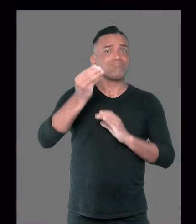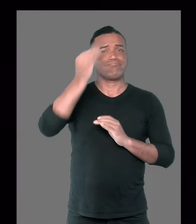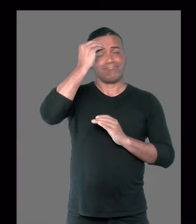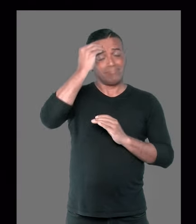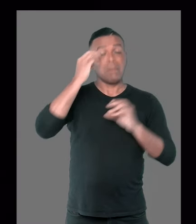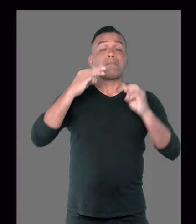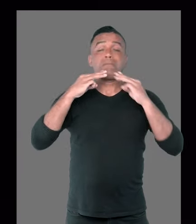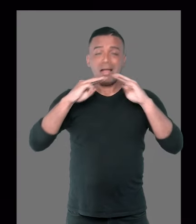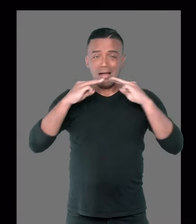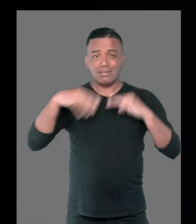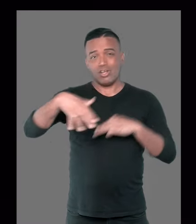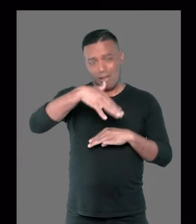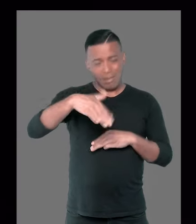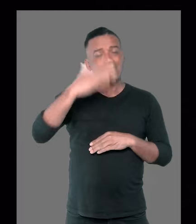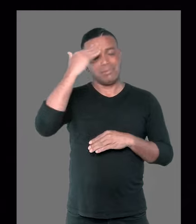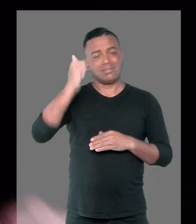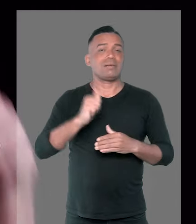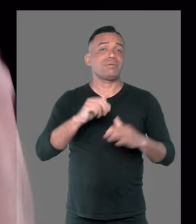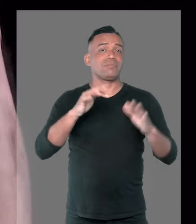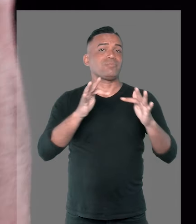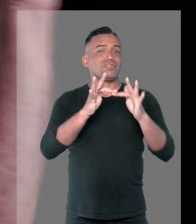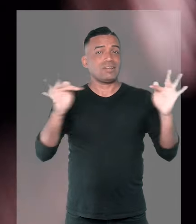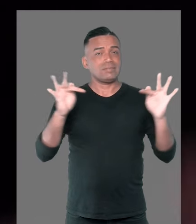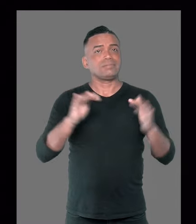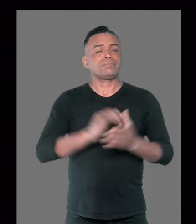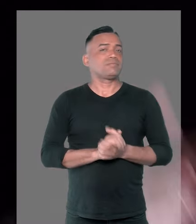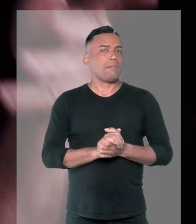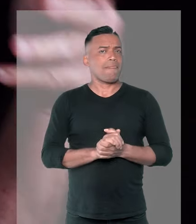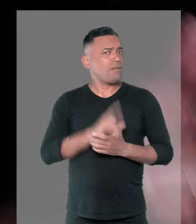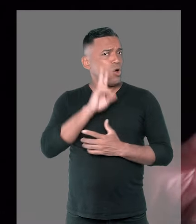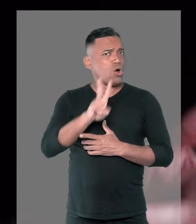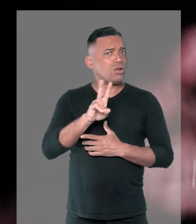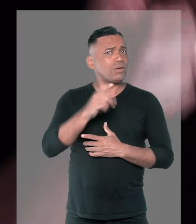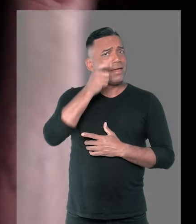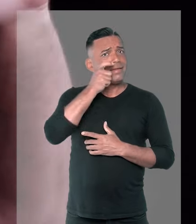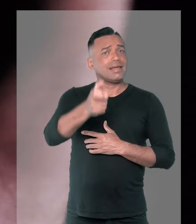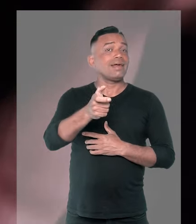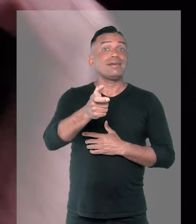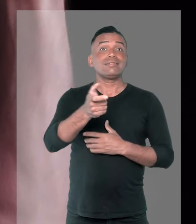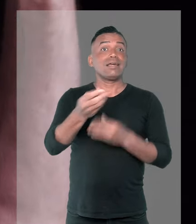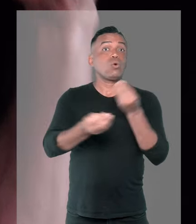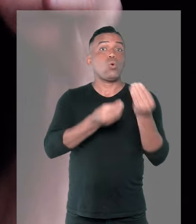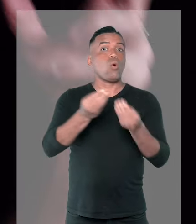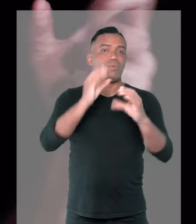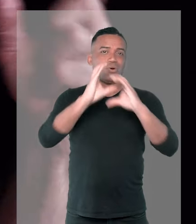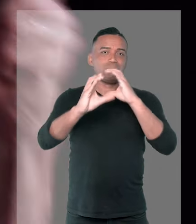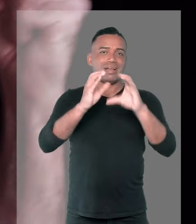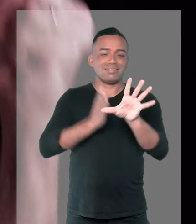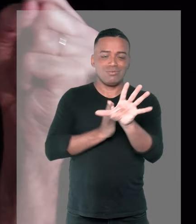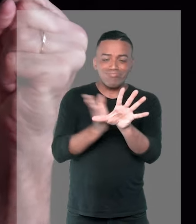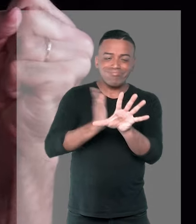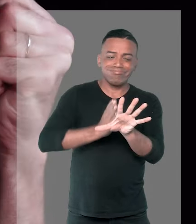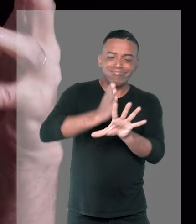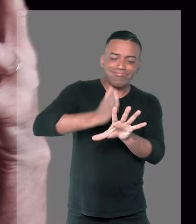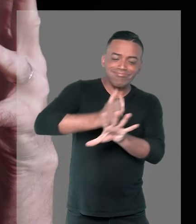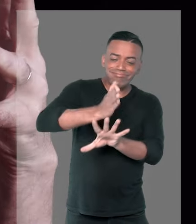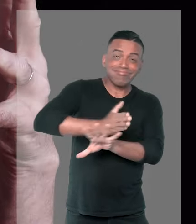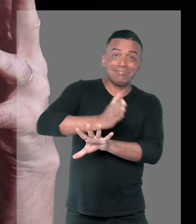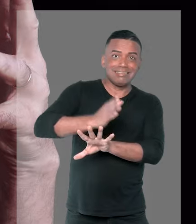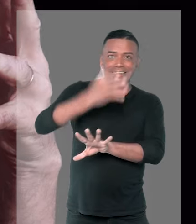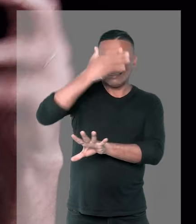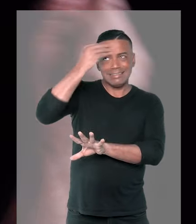marketing também que o meio era a mensagem né você de repente você diz ó o que interessa é o canal esquece todo o resto que existia e a